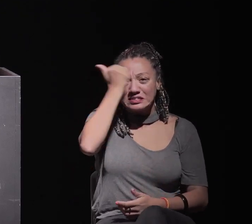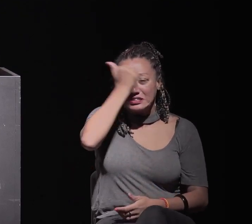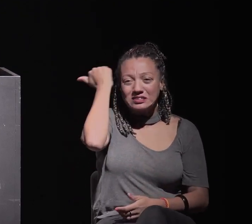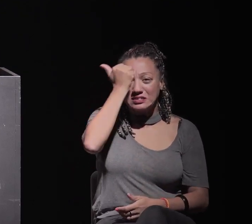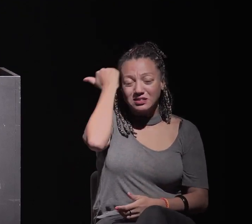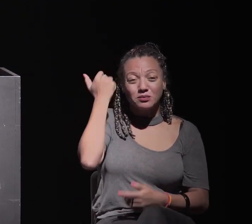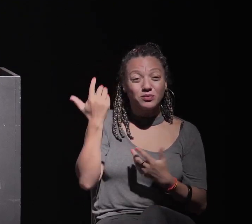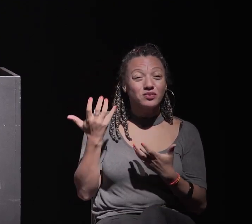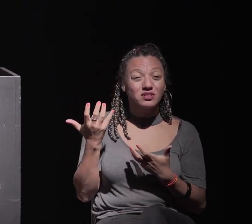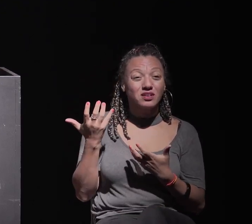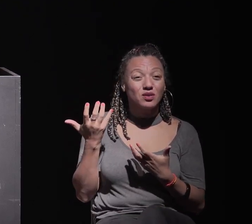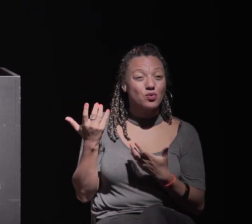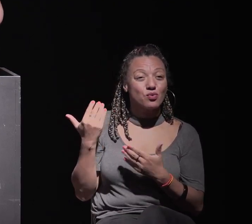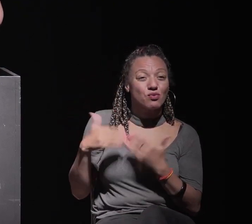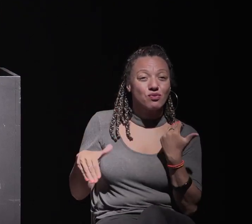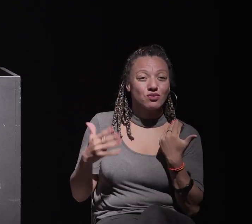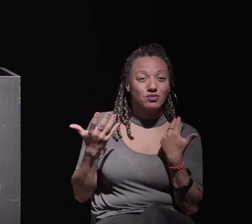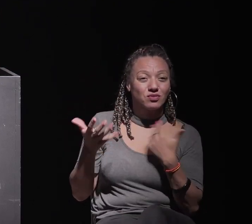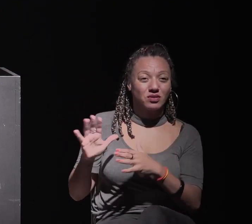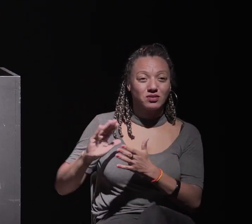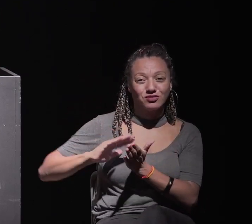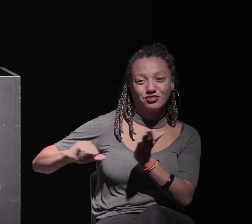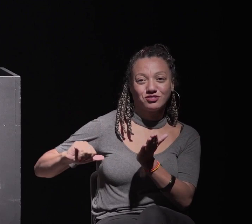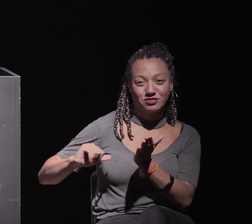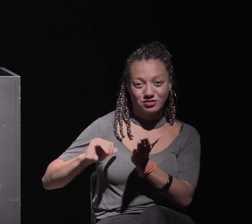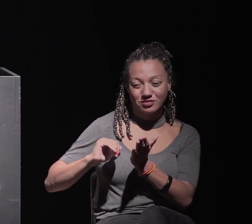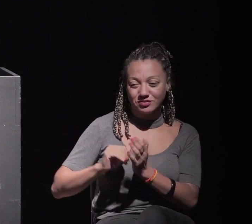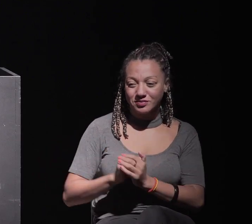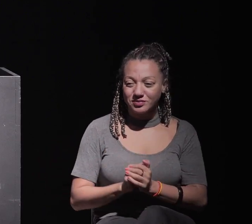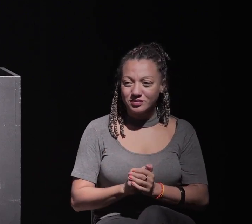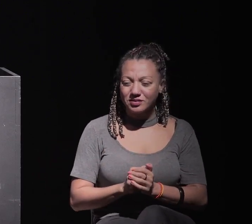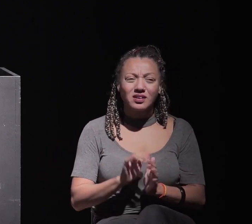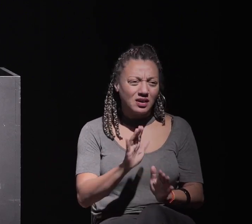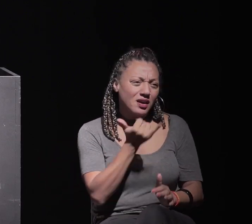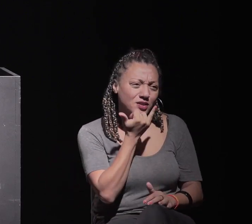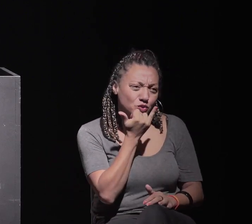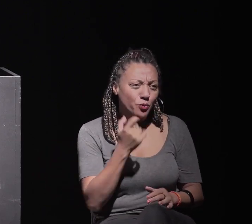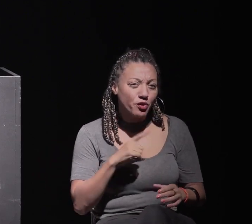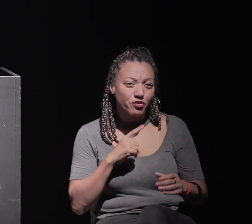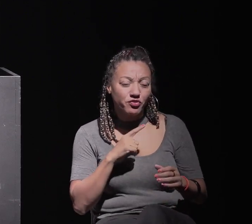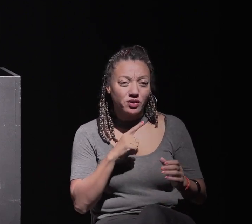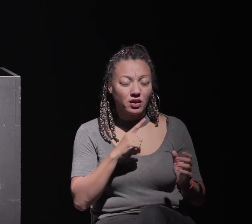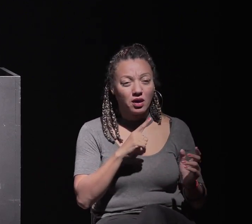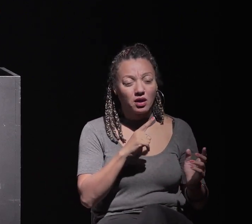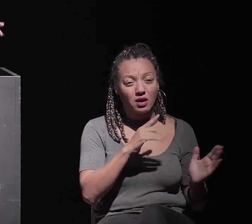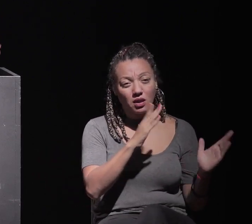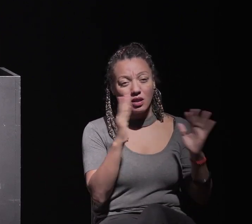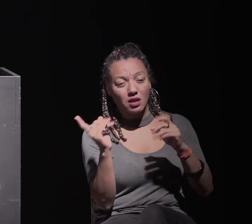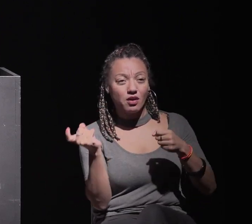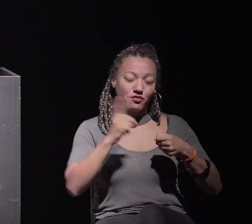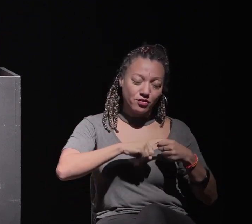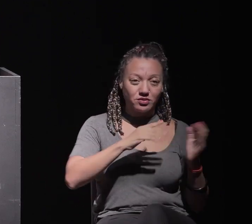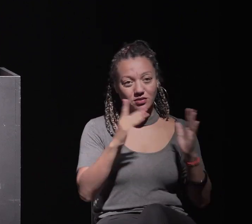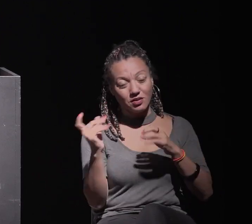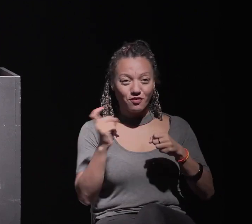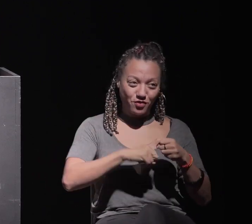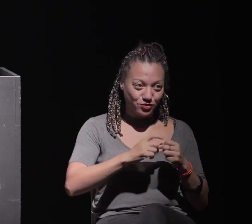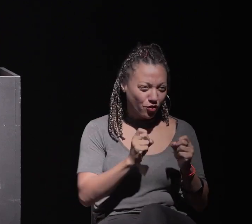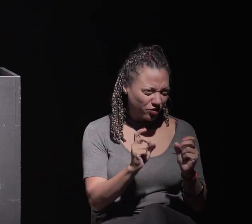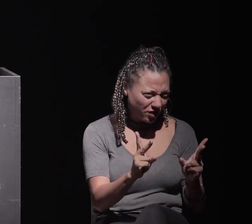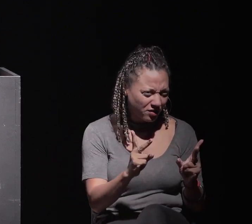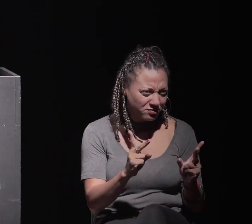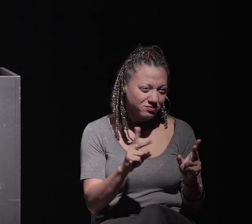só um pequeno... Eu vou ficar indo e voltando, tá? Se tiver difícil de acompanhar, vocês me falam. Na